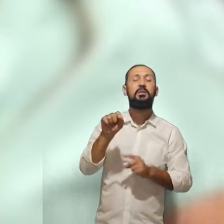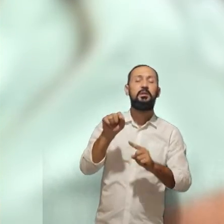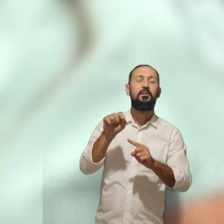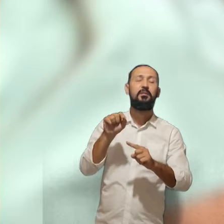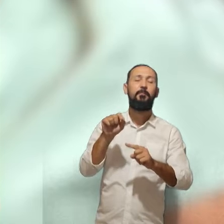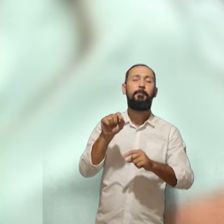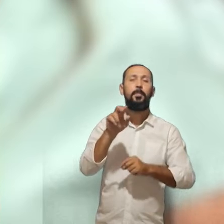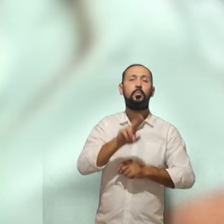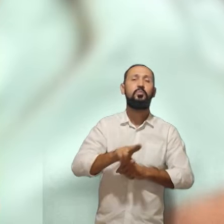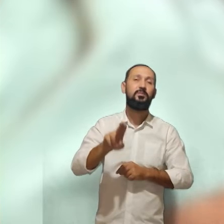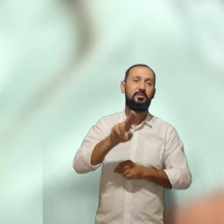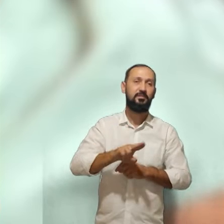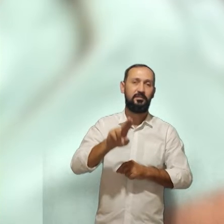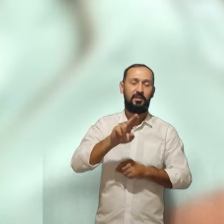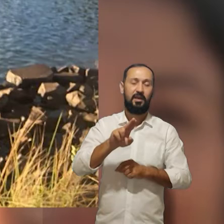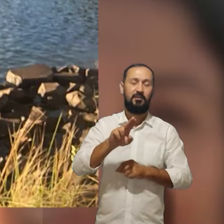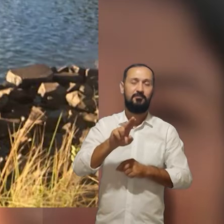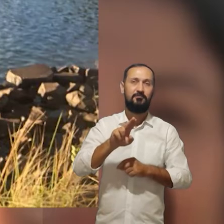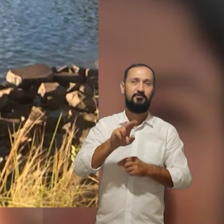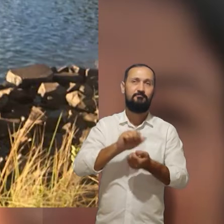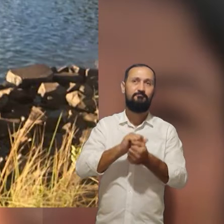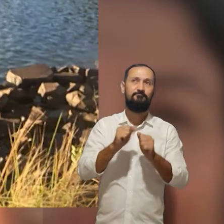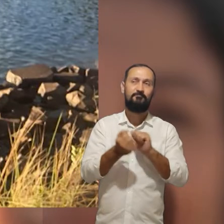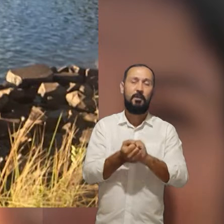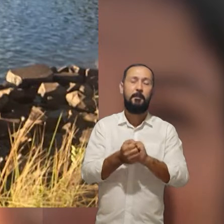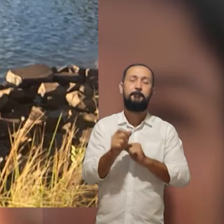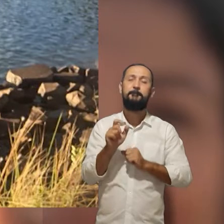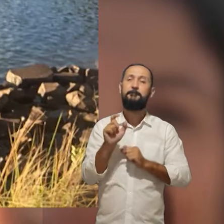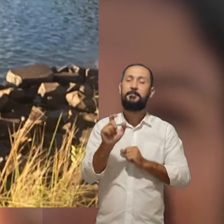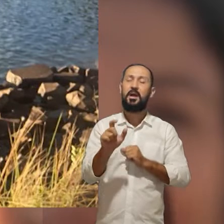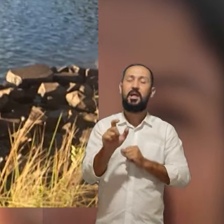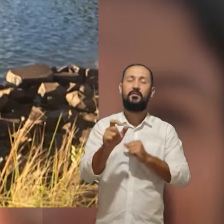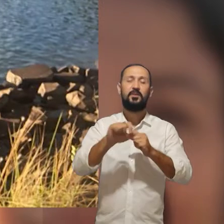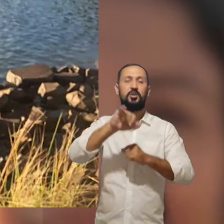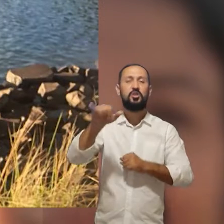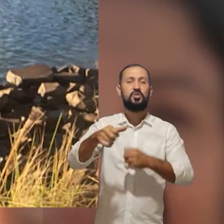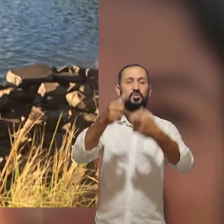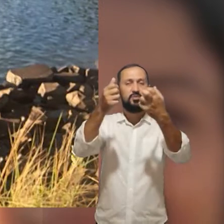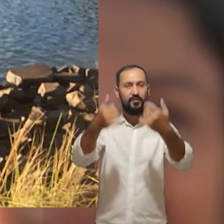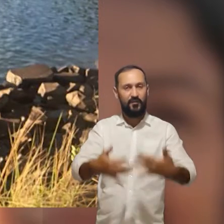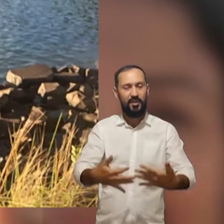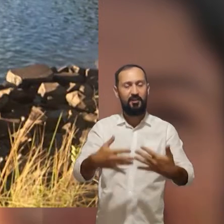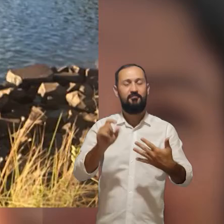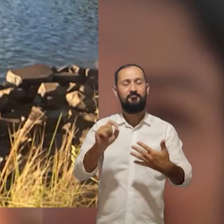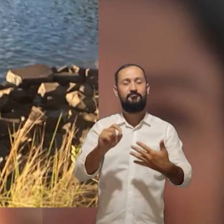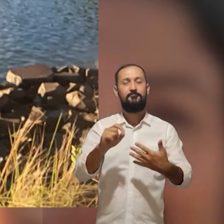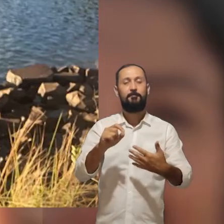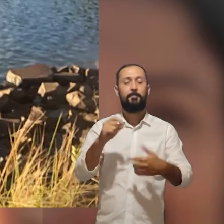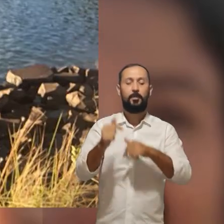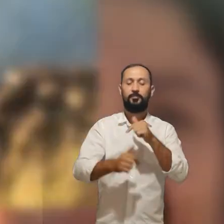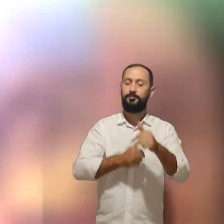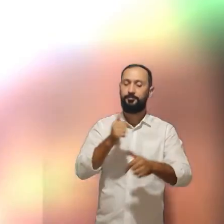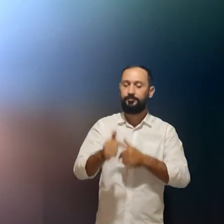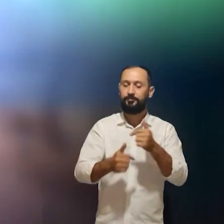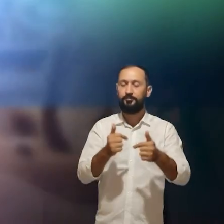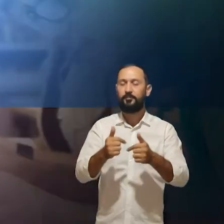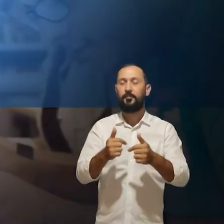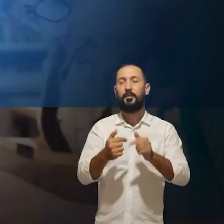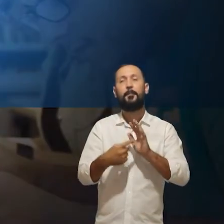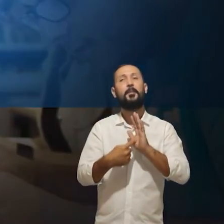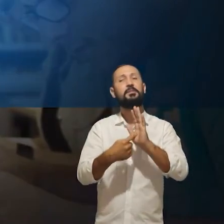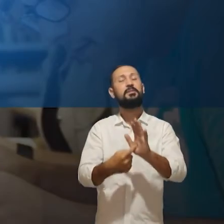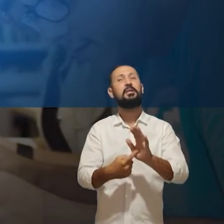escolher trabalhar e apostar. Eu acho que essa é uma palavra que justifica bastante, João, o nosso trabalho